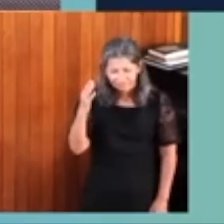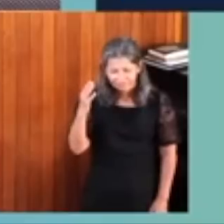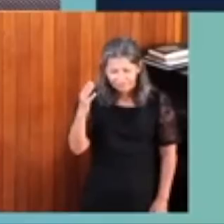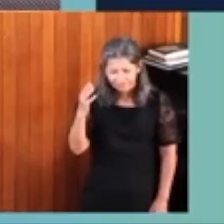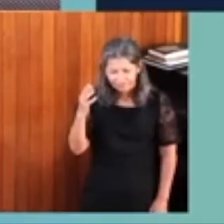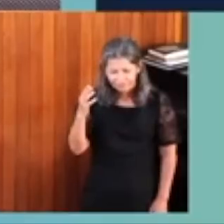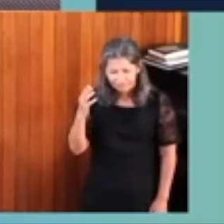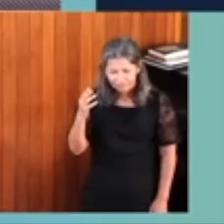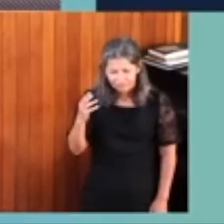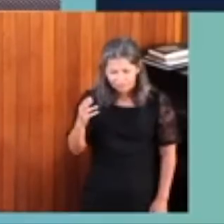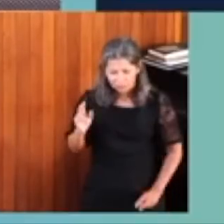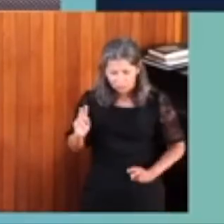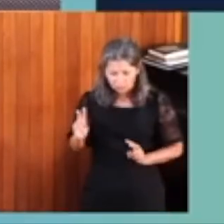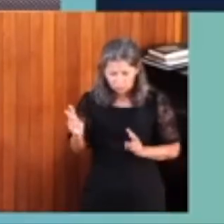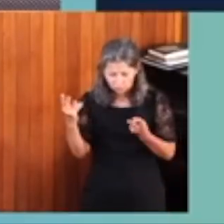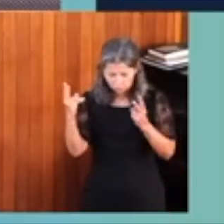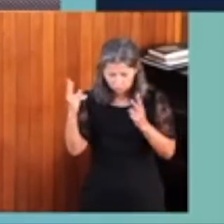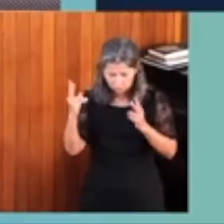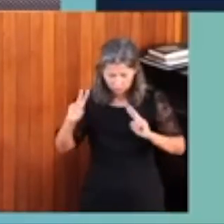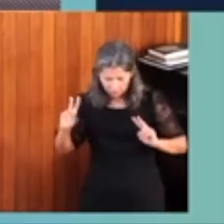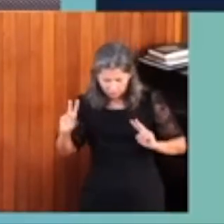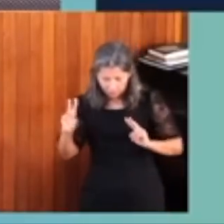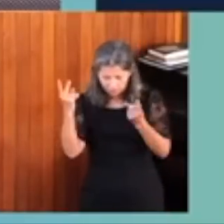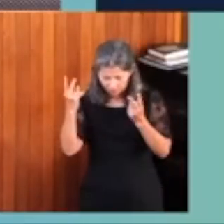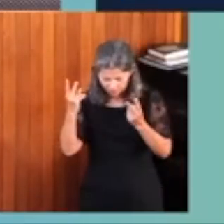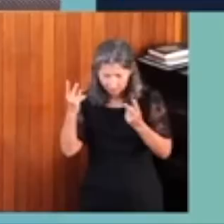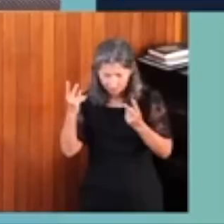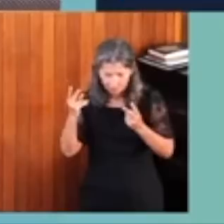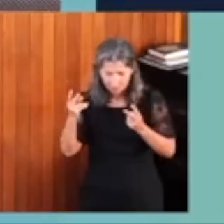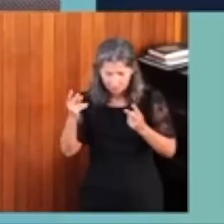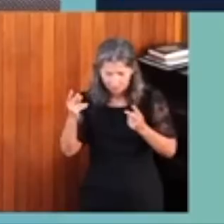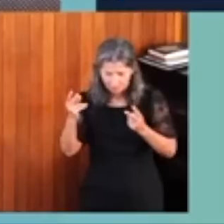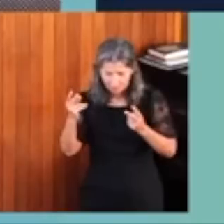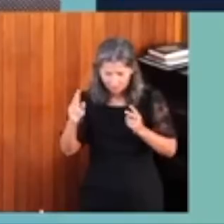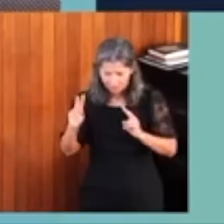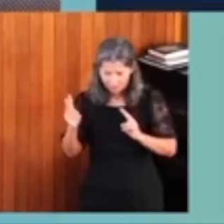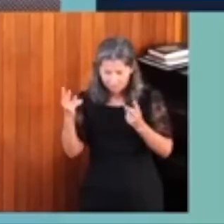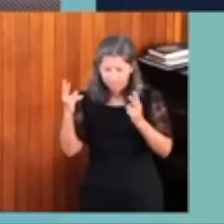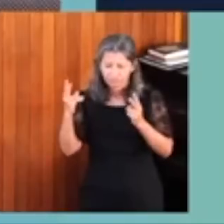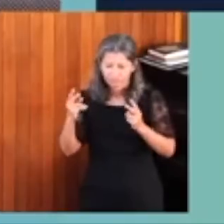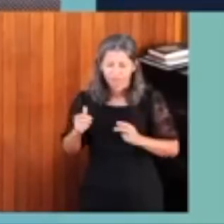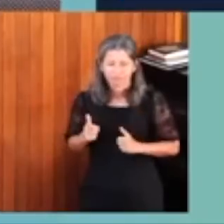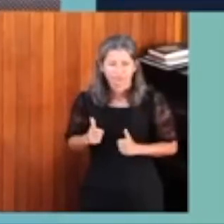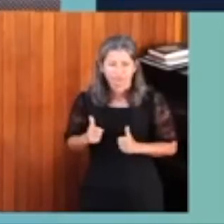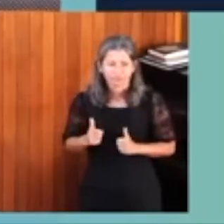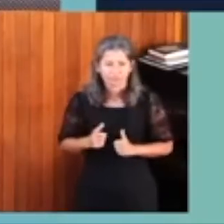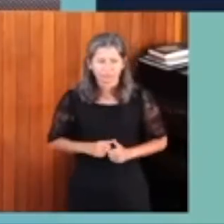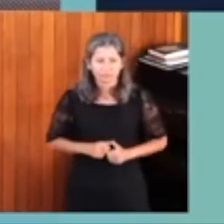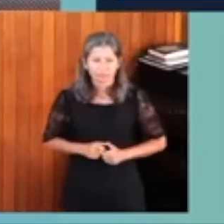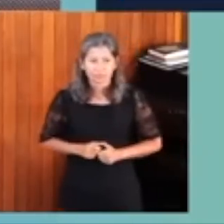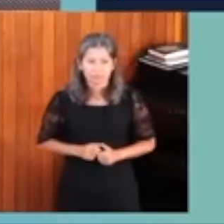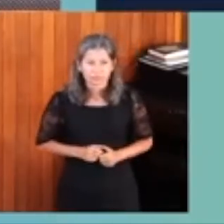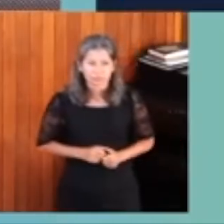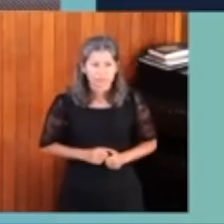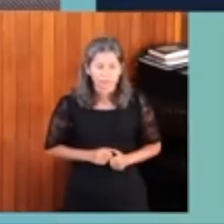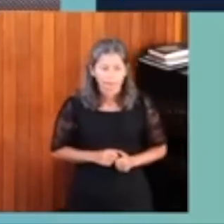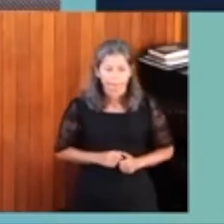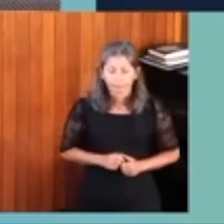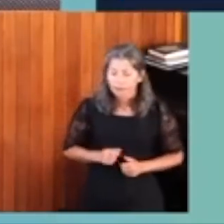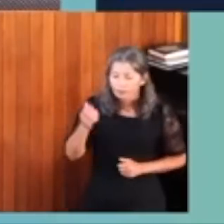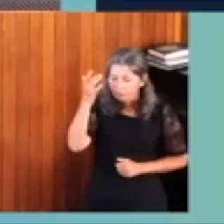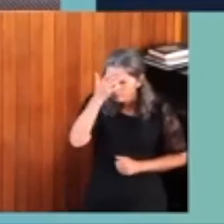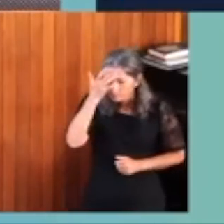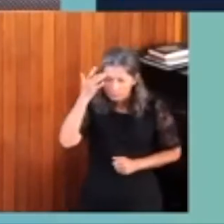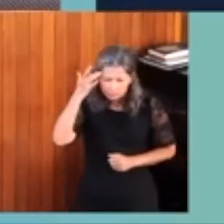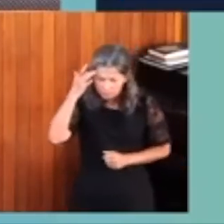Ok? Com o Cordeiro sobre o monte Sião, tendo harpas de Deus, estão os 144 mil que foram remidos dentre os homens, e